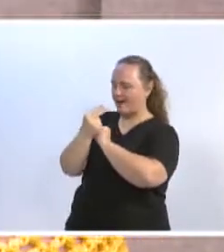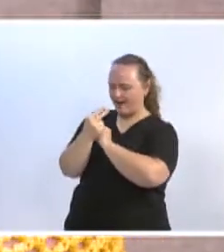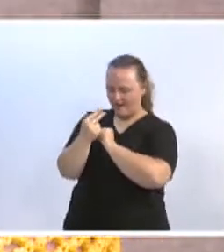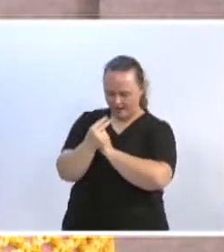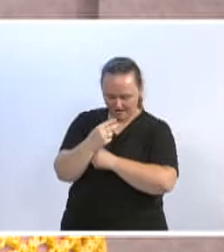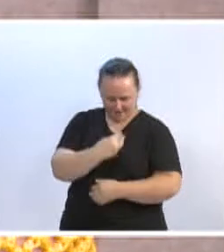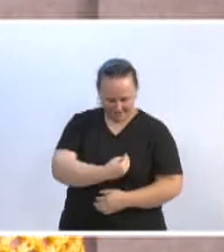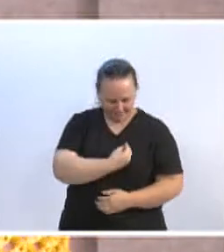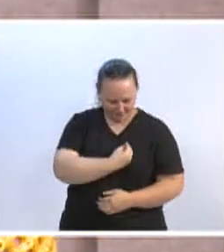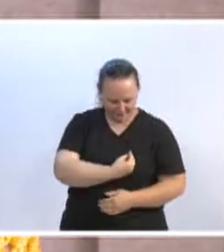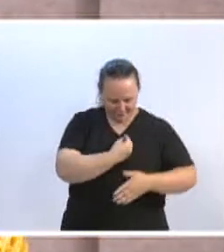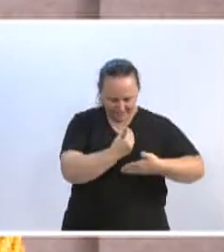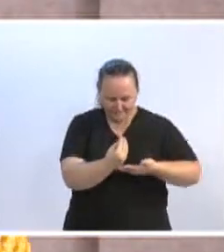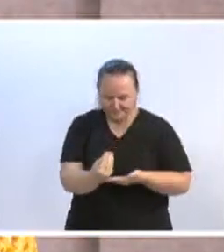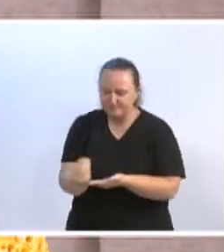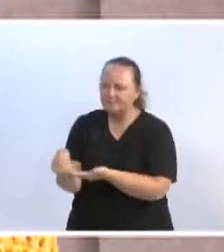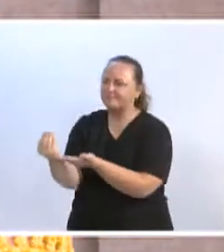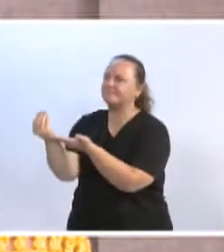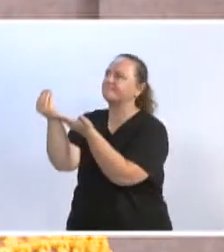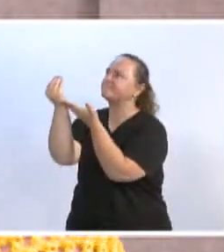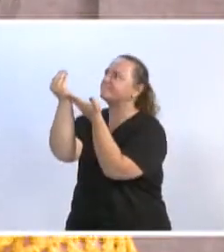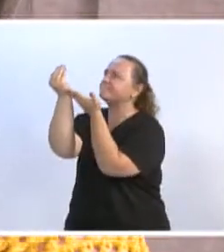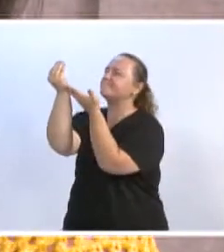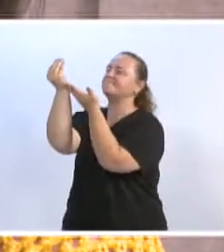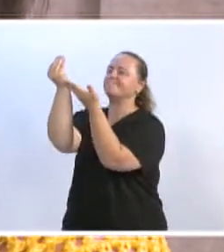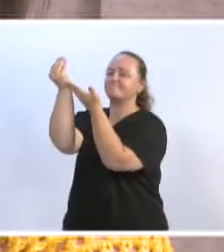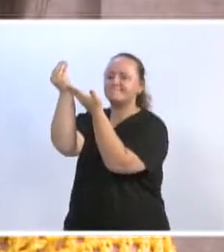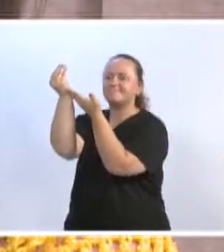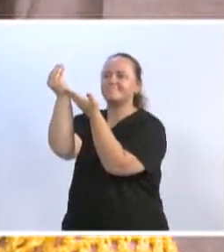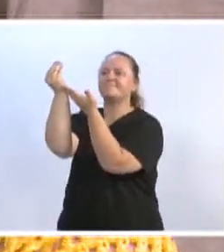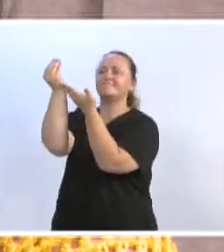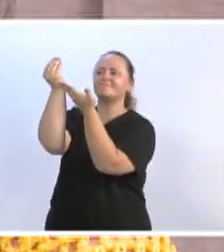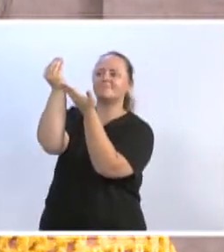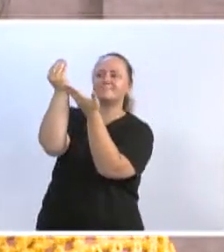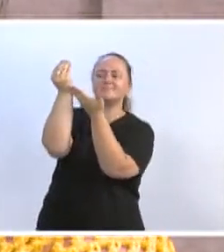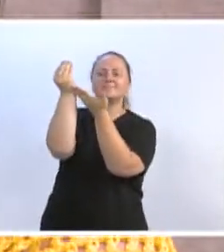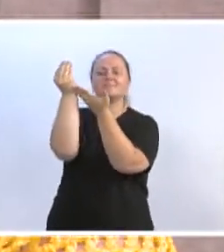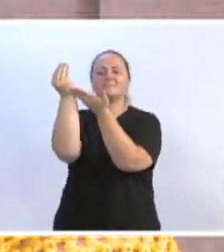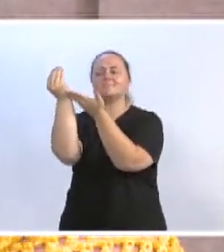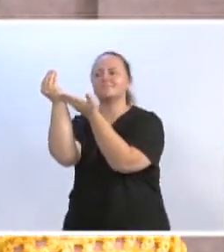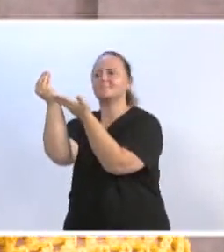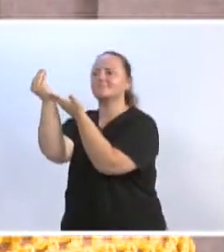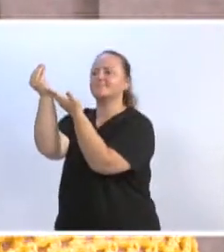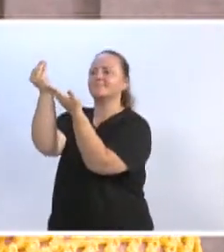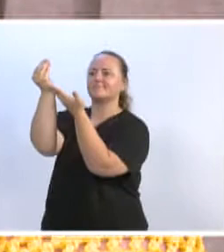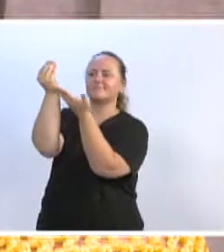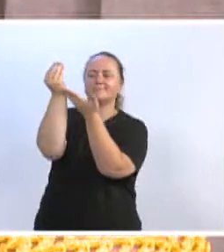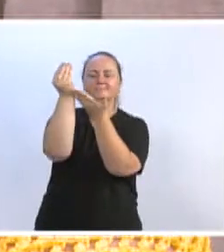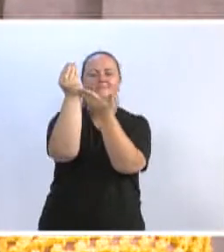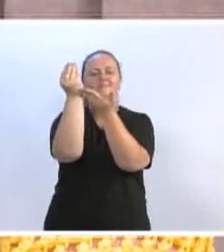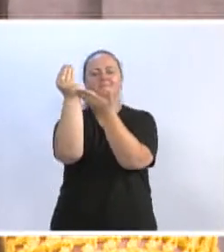agradável a ti, minha vida a ti